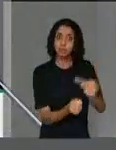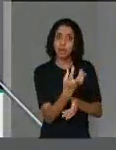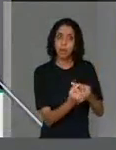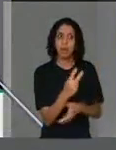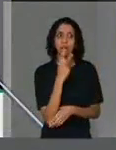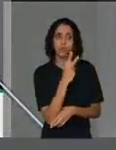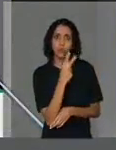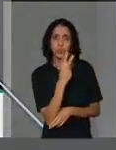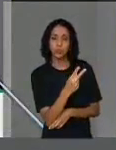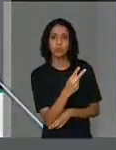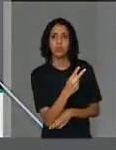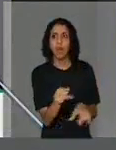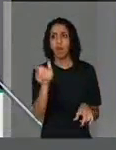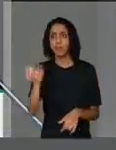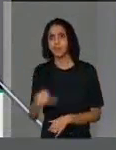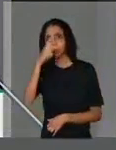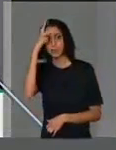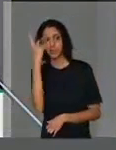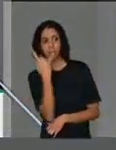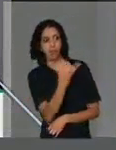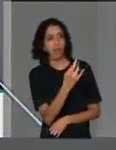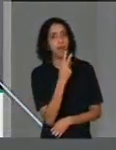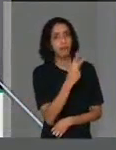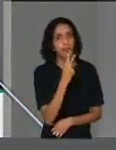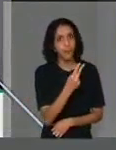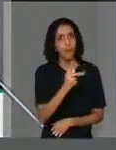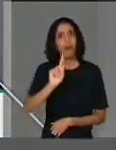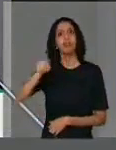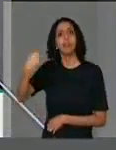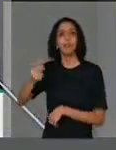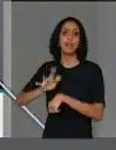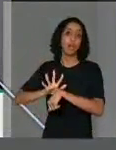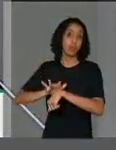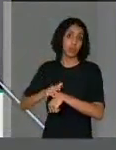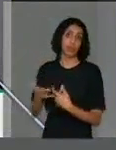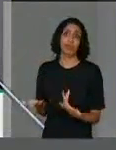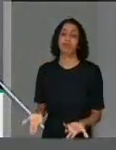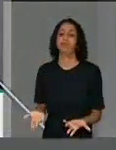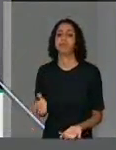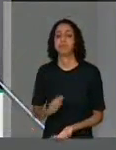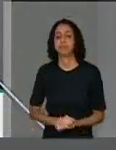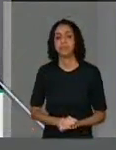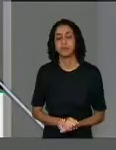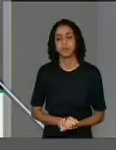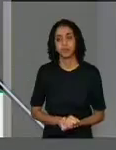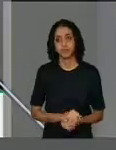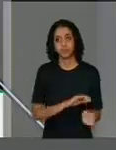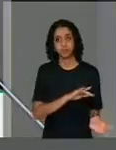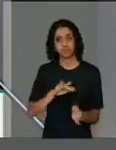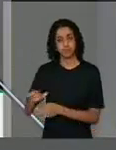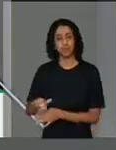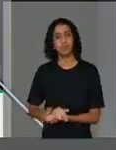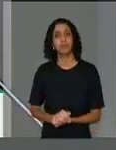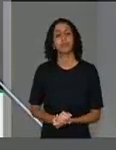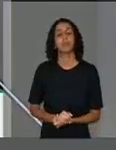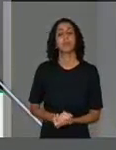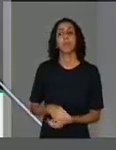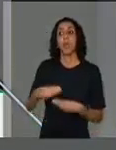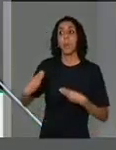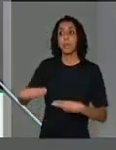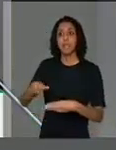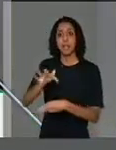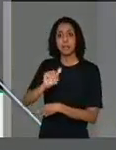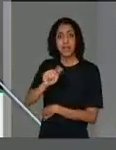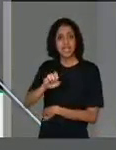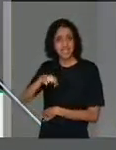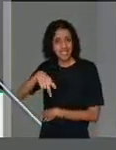mais razoável do que isso. Eu vou apresentar um requerimento de informações ao Ministério da Fazenda e ao